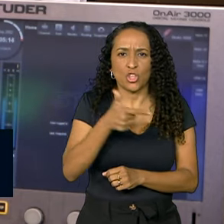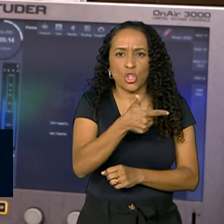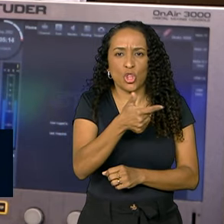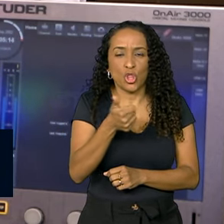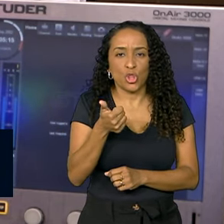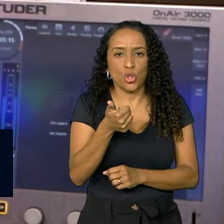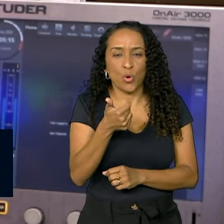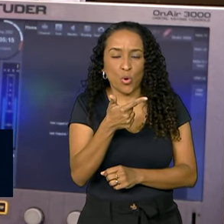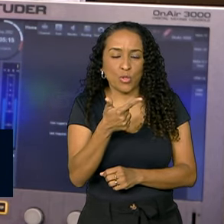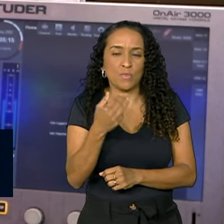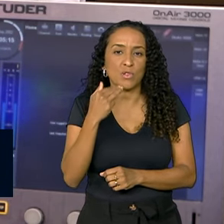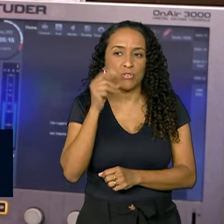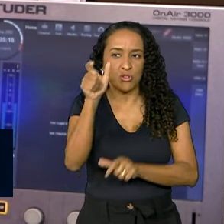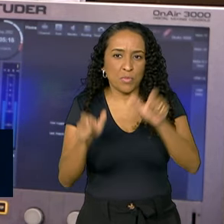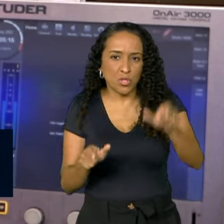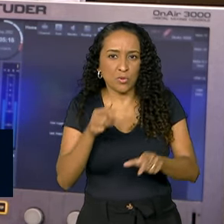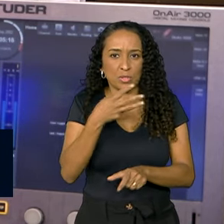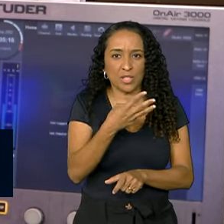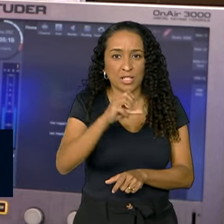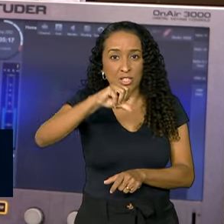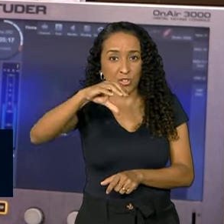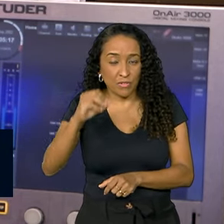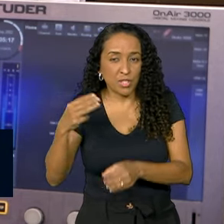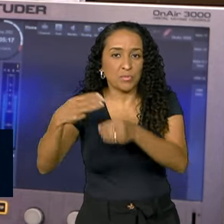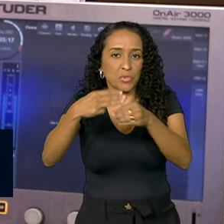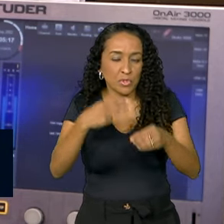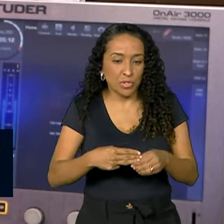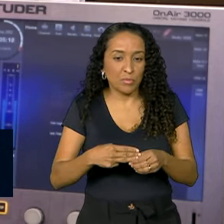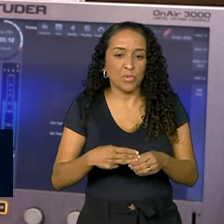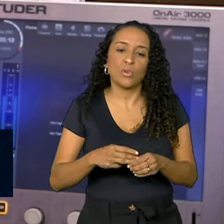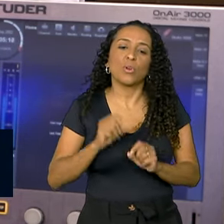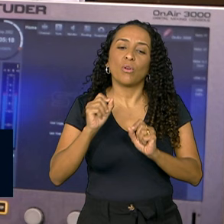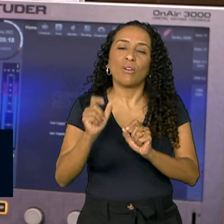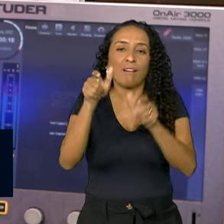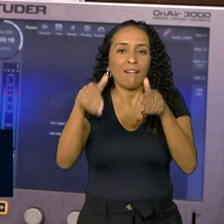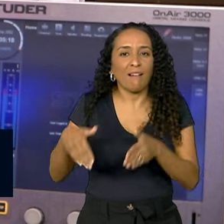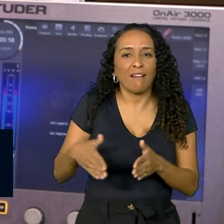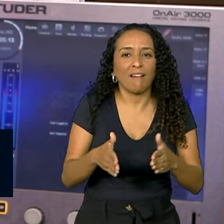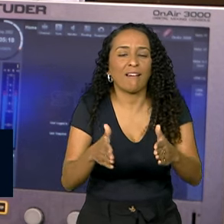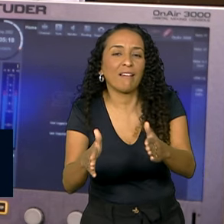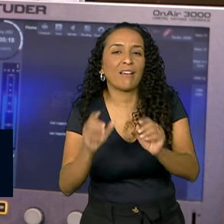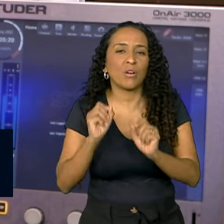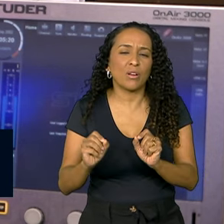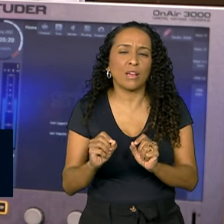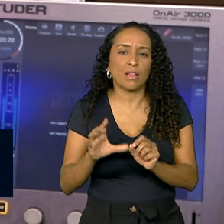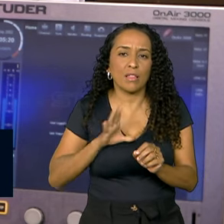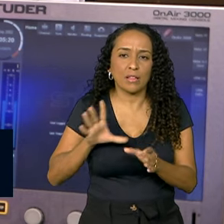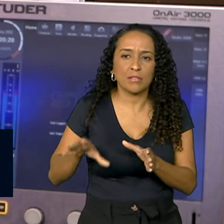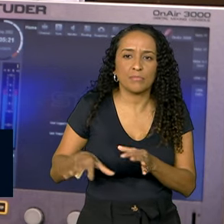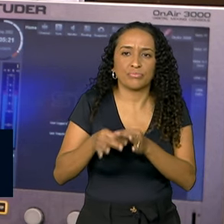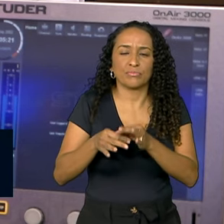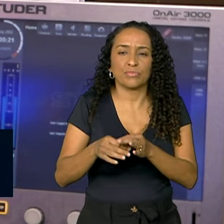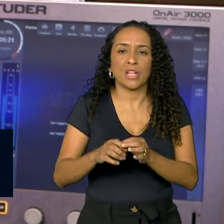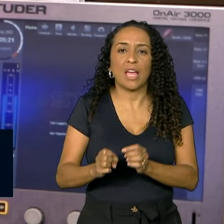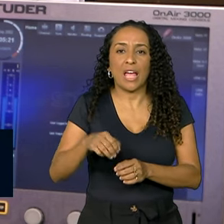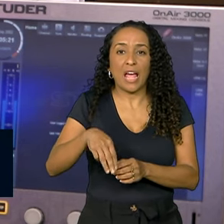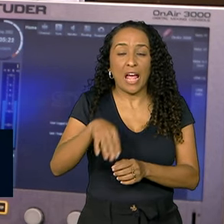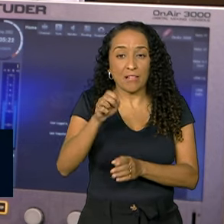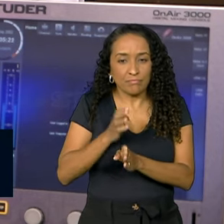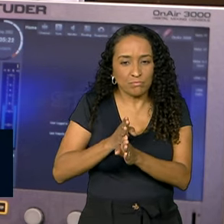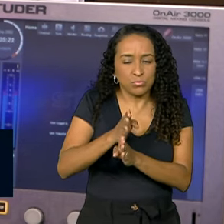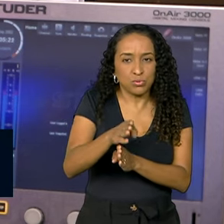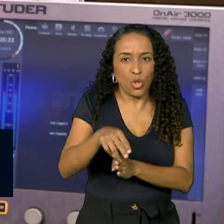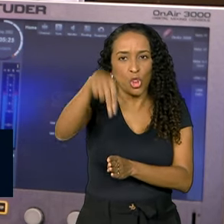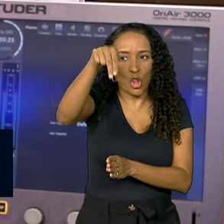milhões de pessoas em 390 municípios o PIS como é chamado é composto pelos eixos Norte e Leste